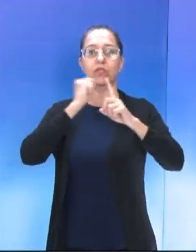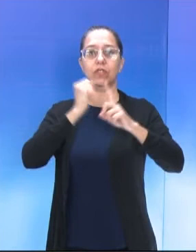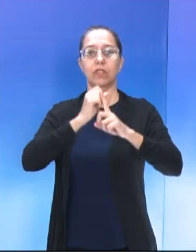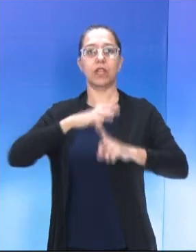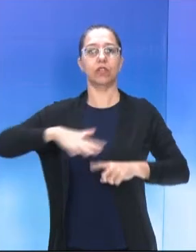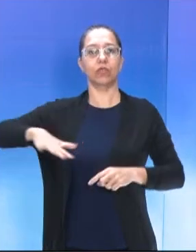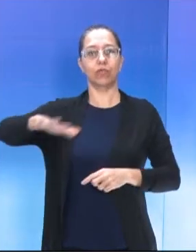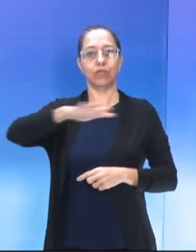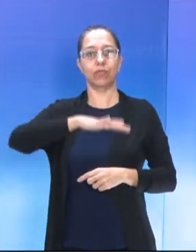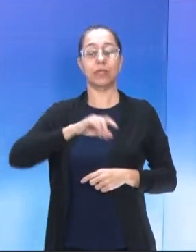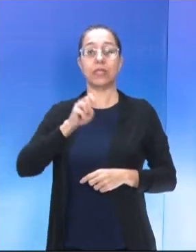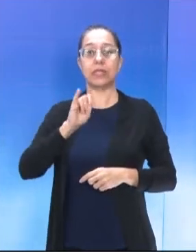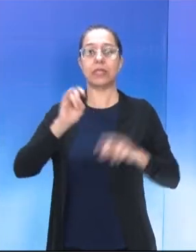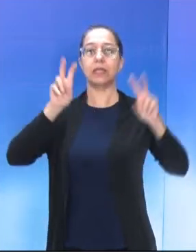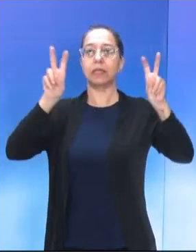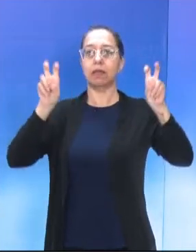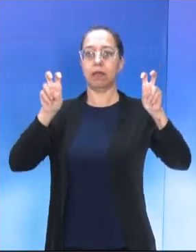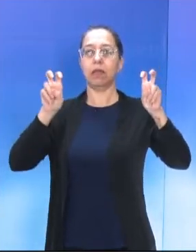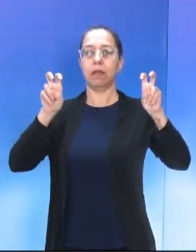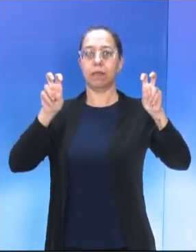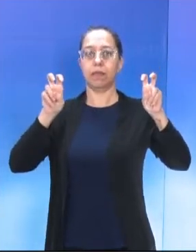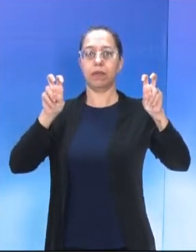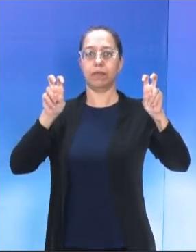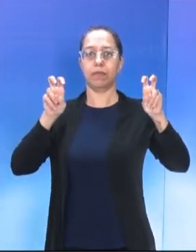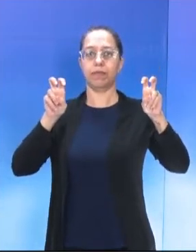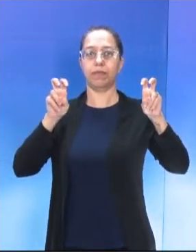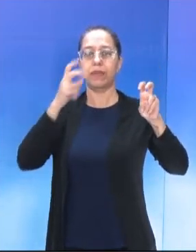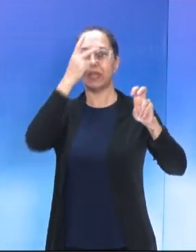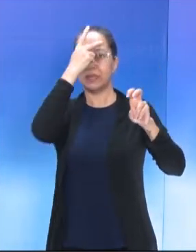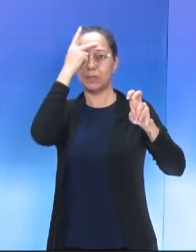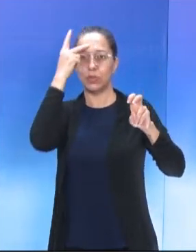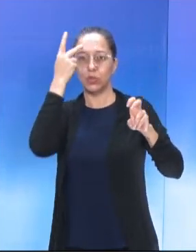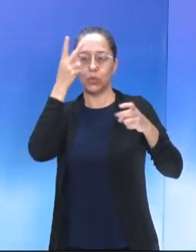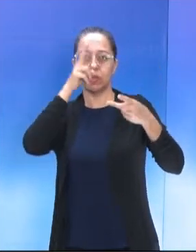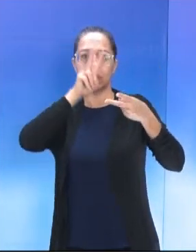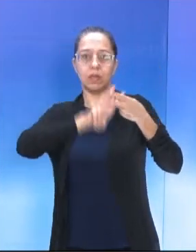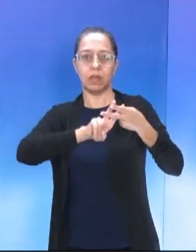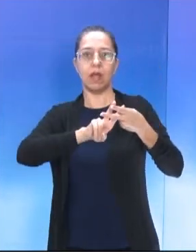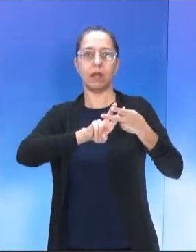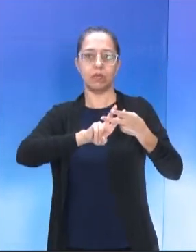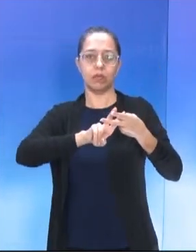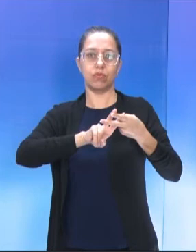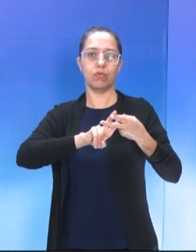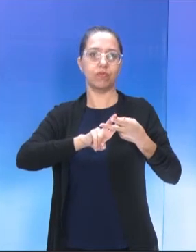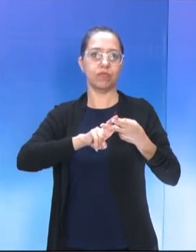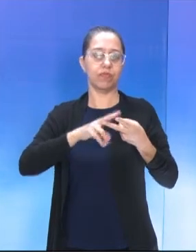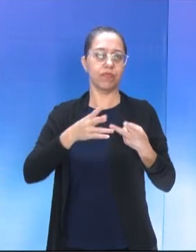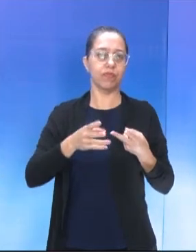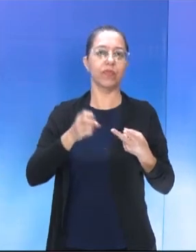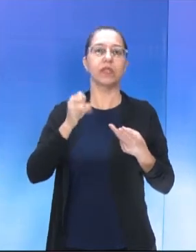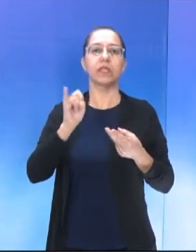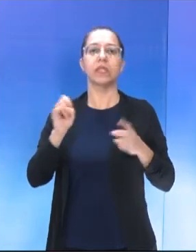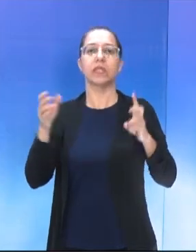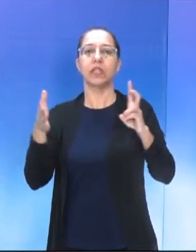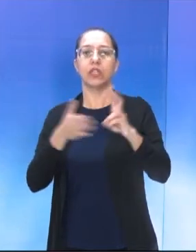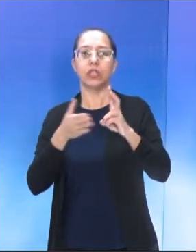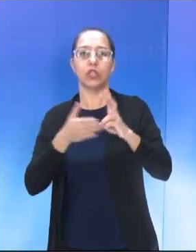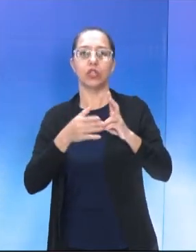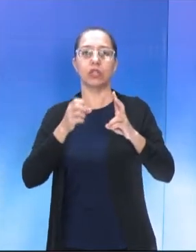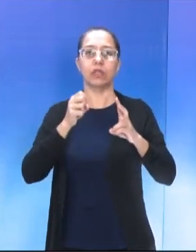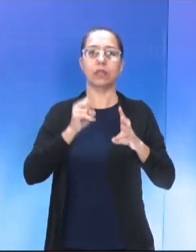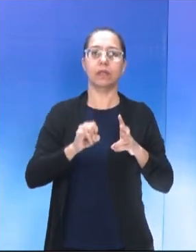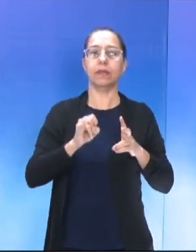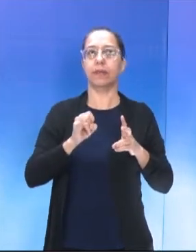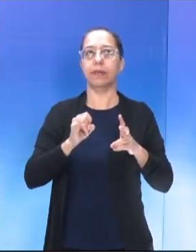a situação dos internos do sistema carcerário brasileiro, se a situação do indígena, é preciso que